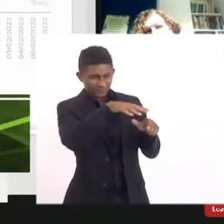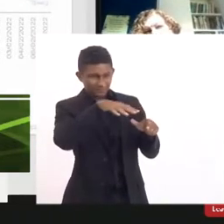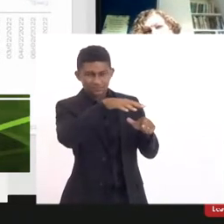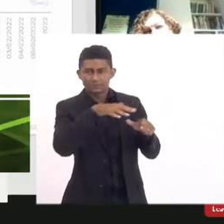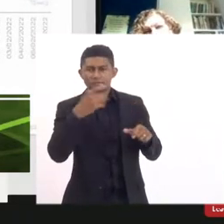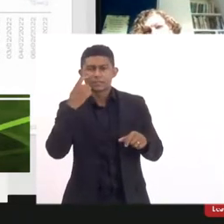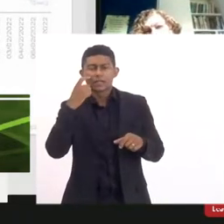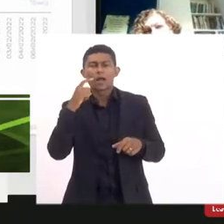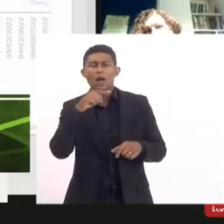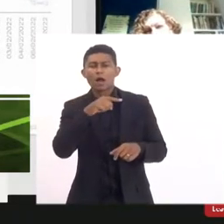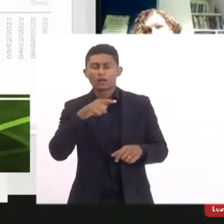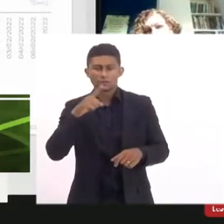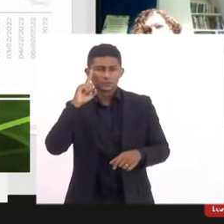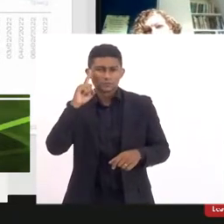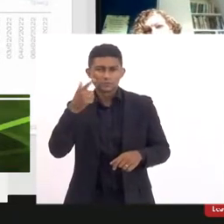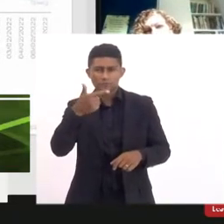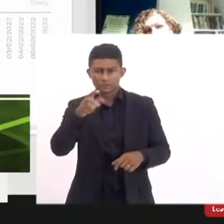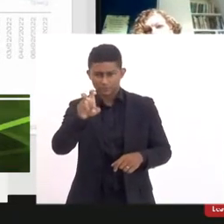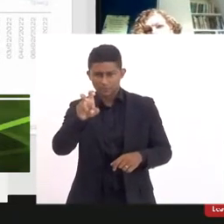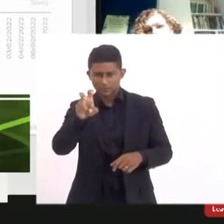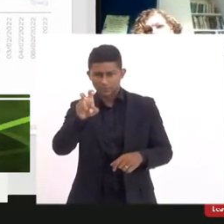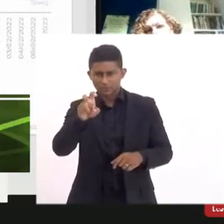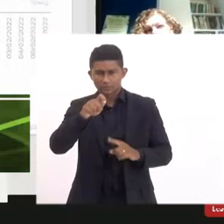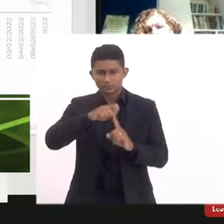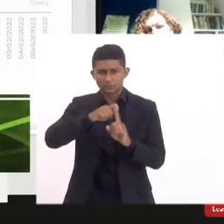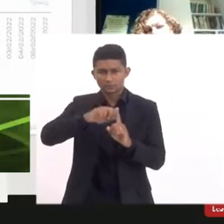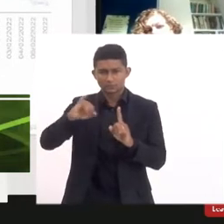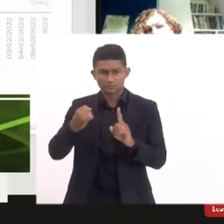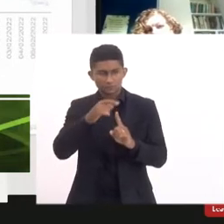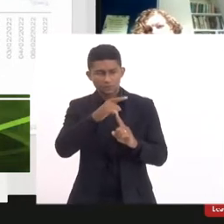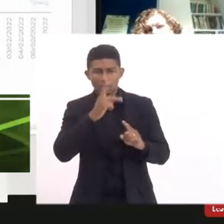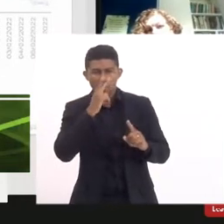no dia 25/1, um pico, né, de